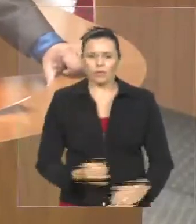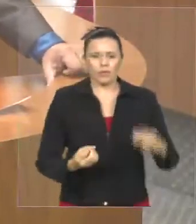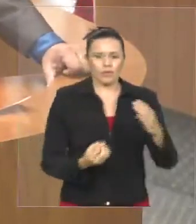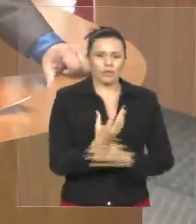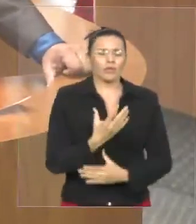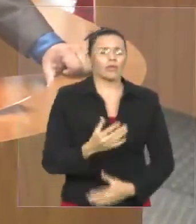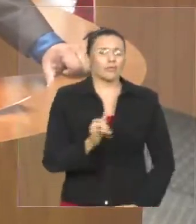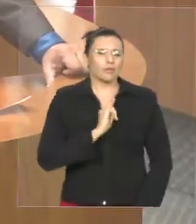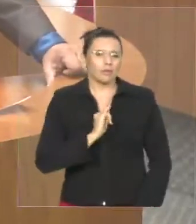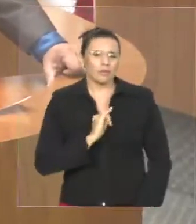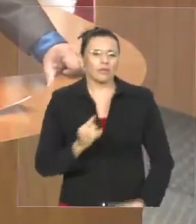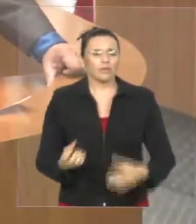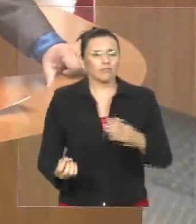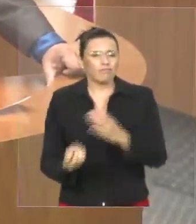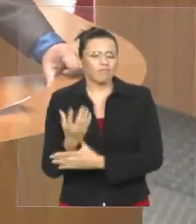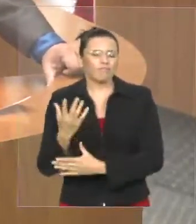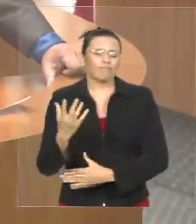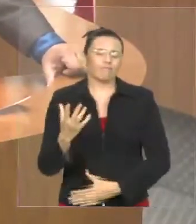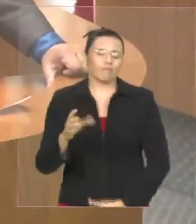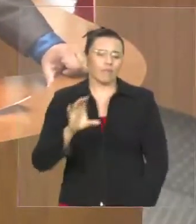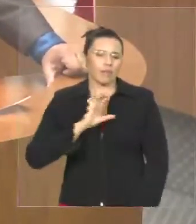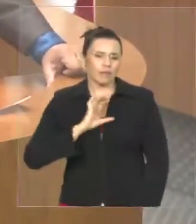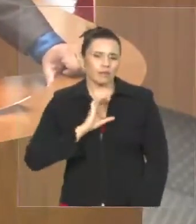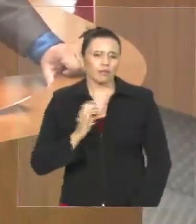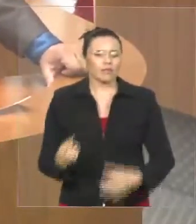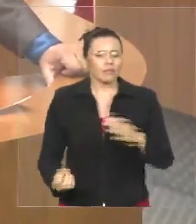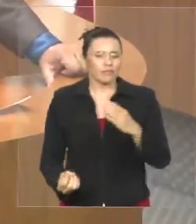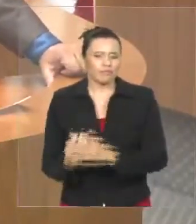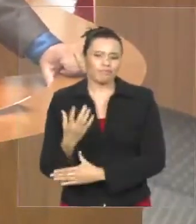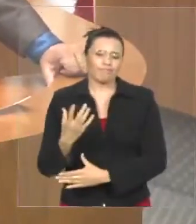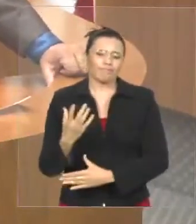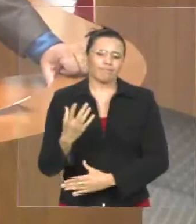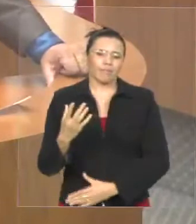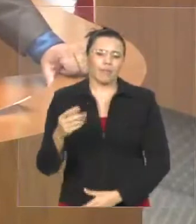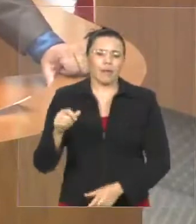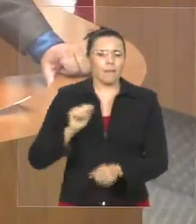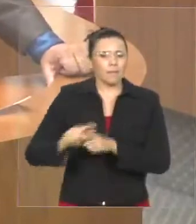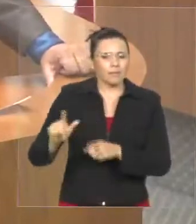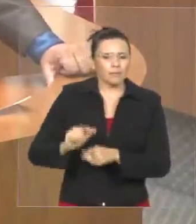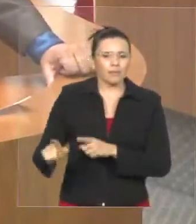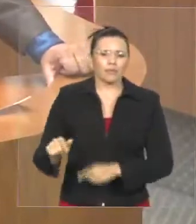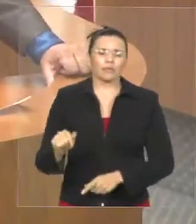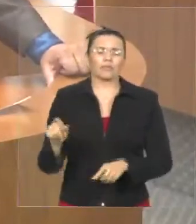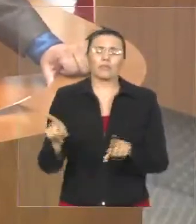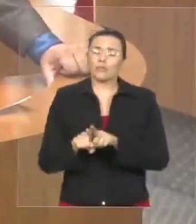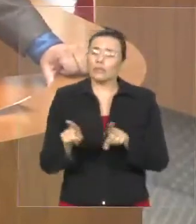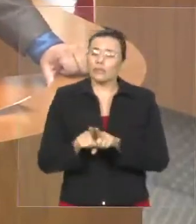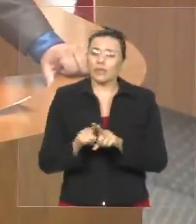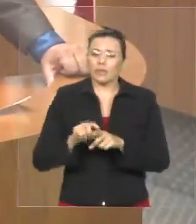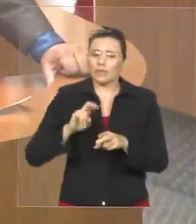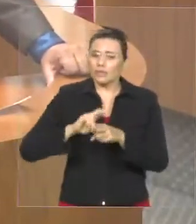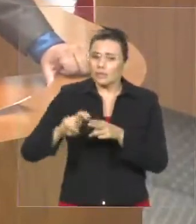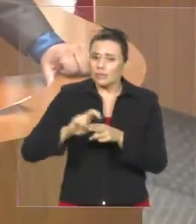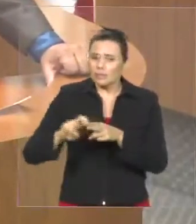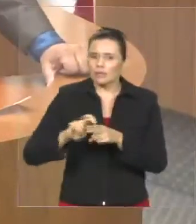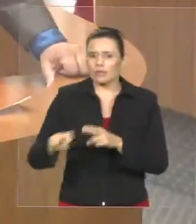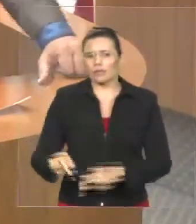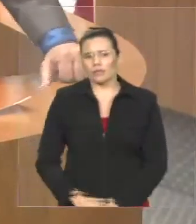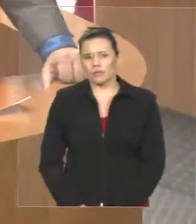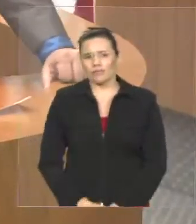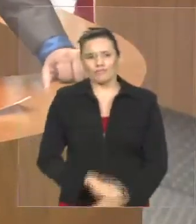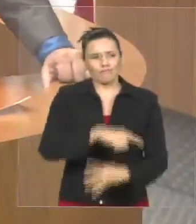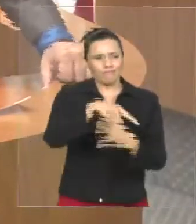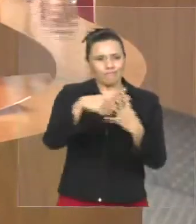Pinheiro, em Bacabal, em Santo Inês, esses hospitais têm